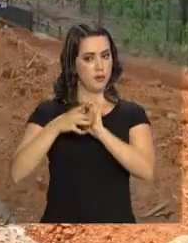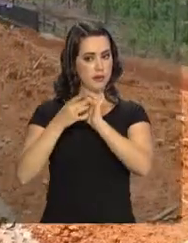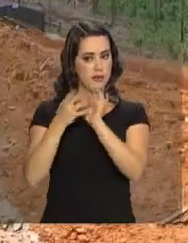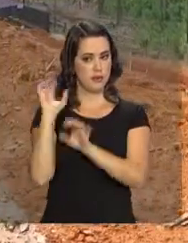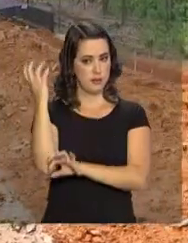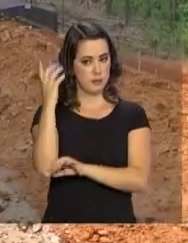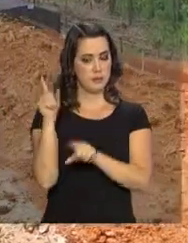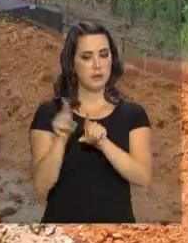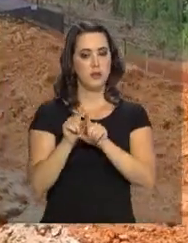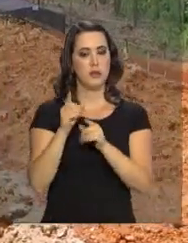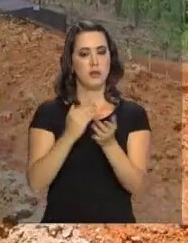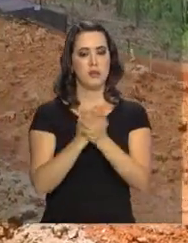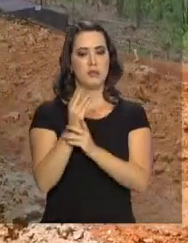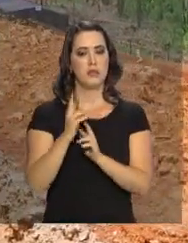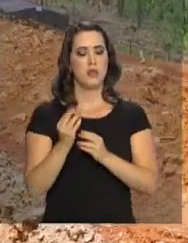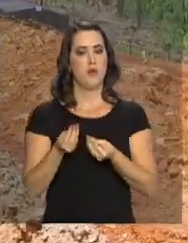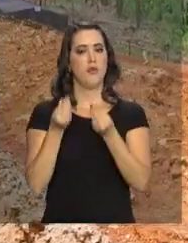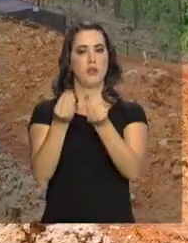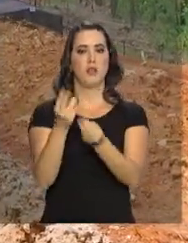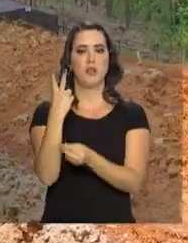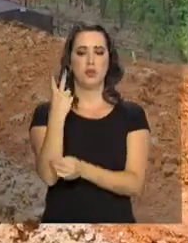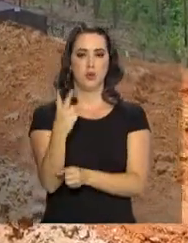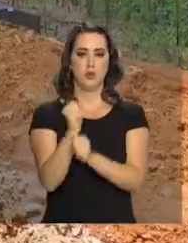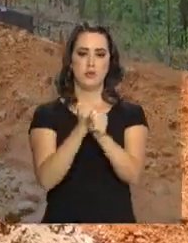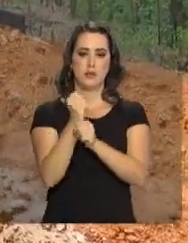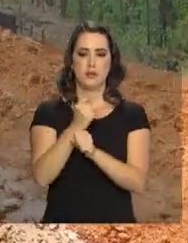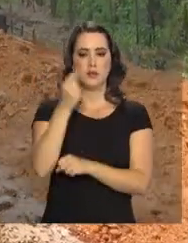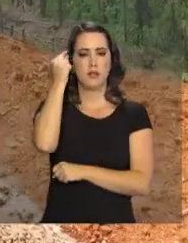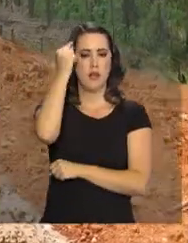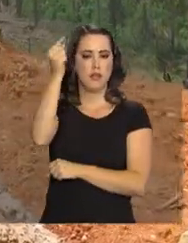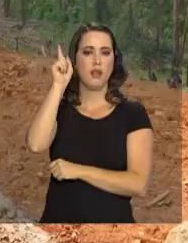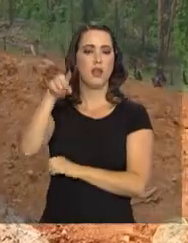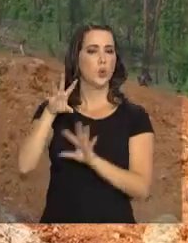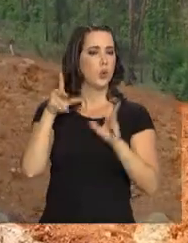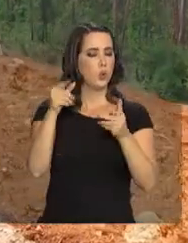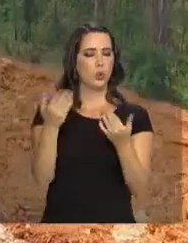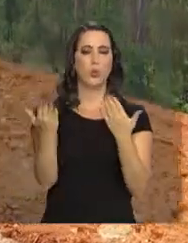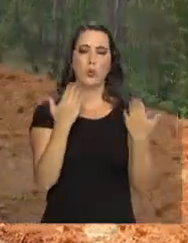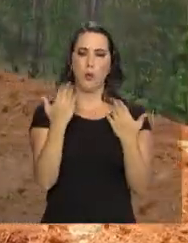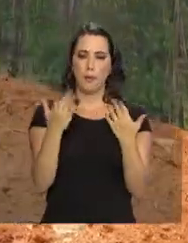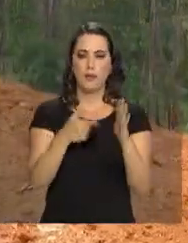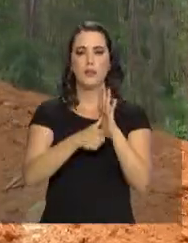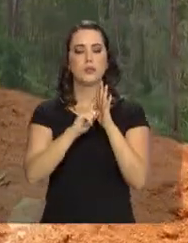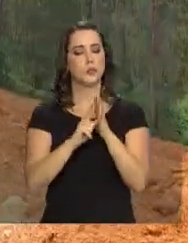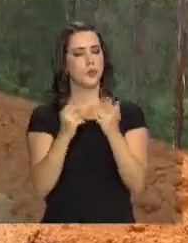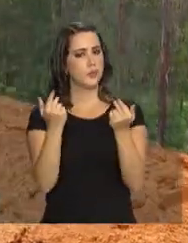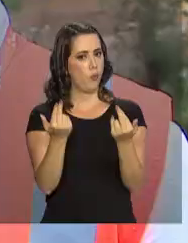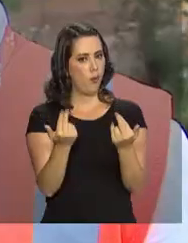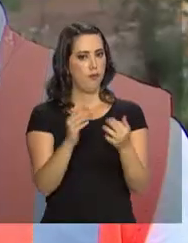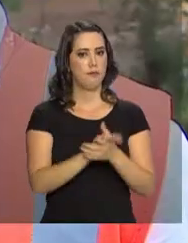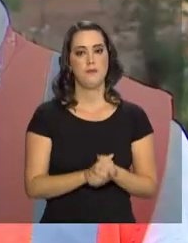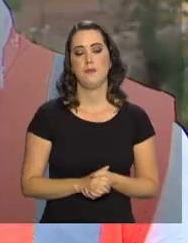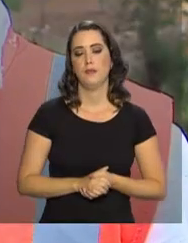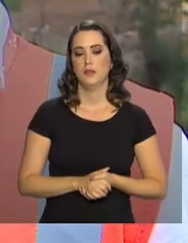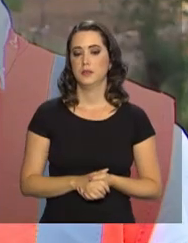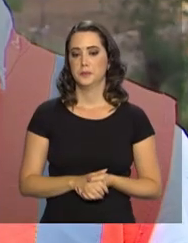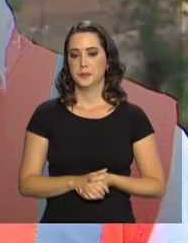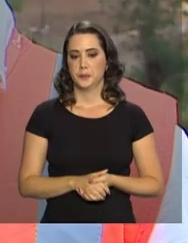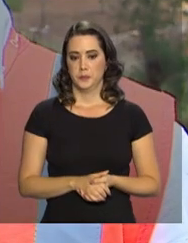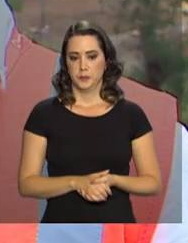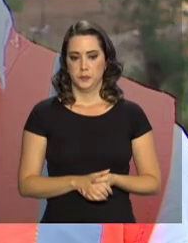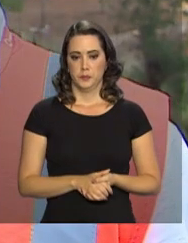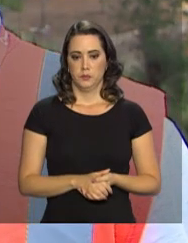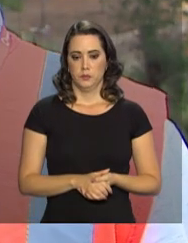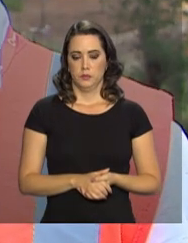menos 2 anos. A ideia é que tudo seja o mais parecido possível com o que era antes. A gente